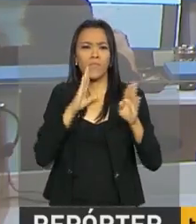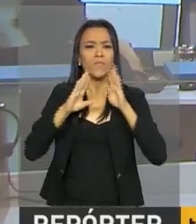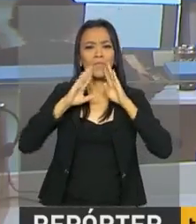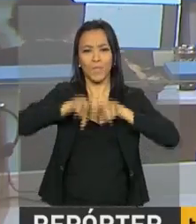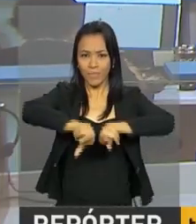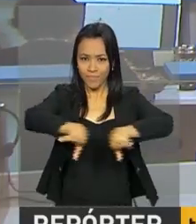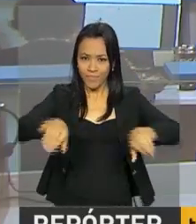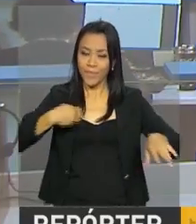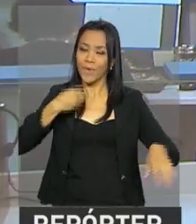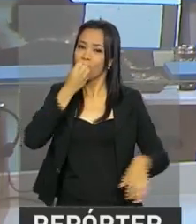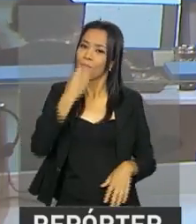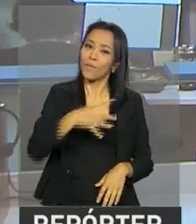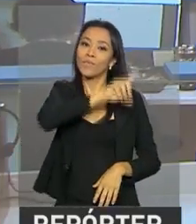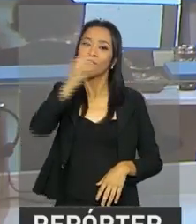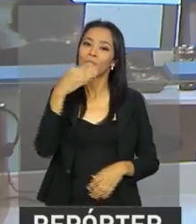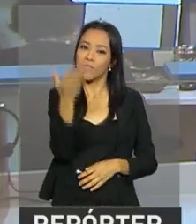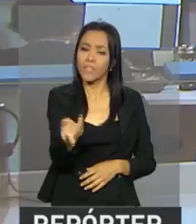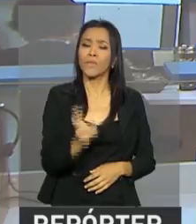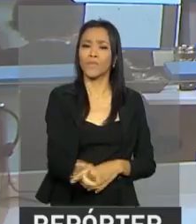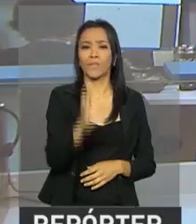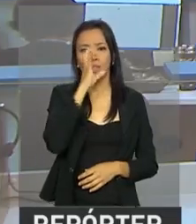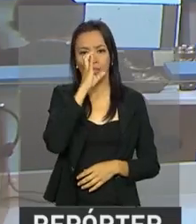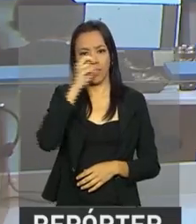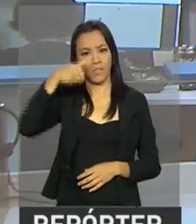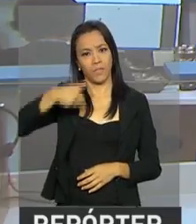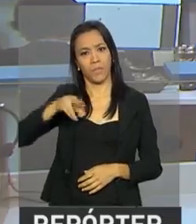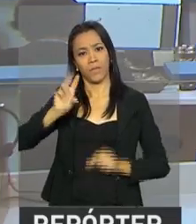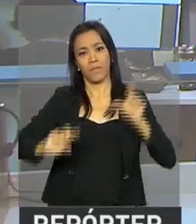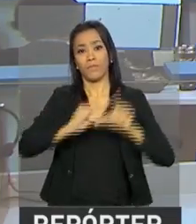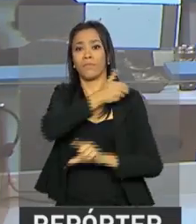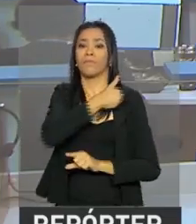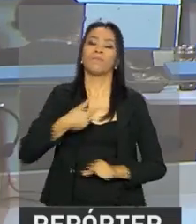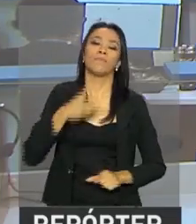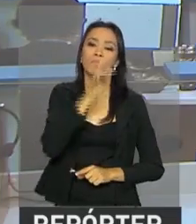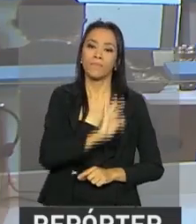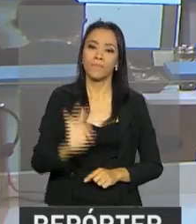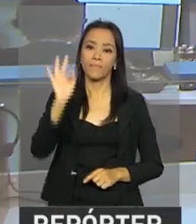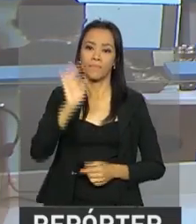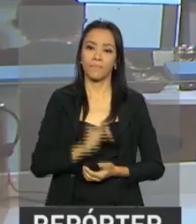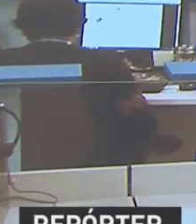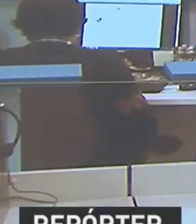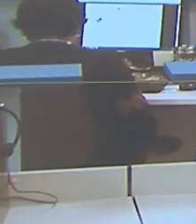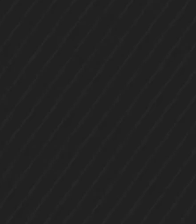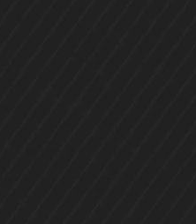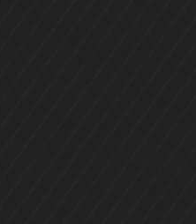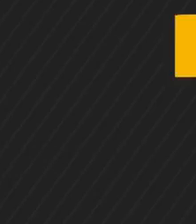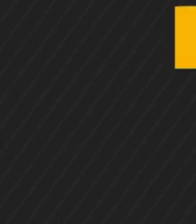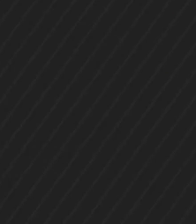sociais. Um bom dia para você e continue com a gente aqui na NBR, a TV do Governo Federal.